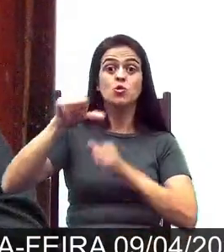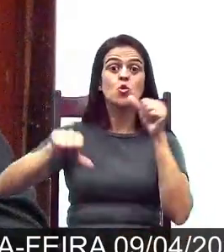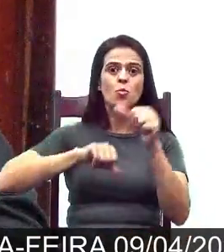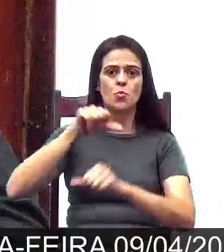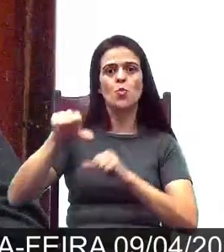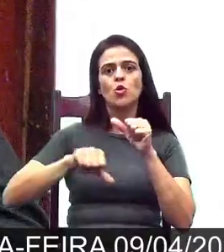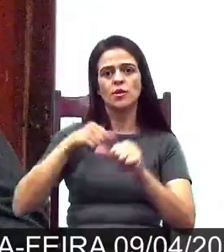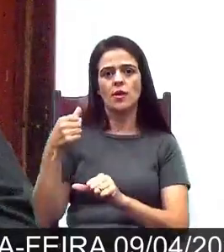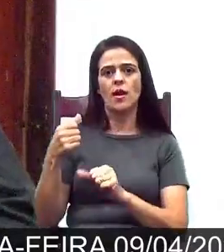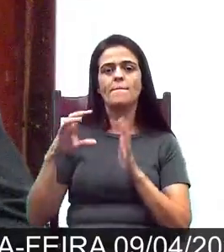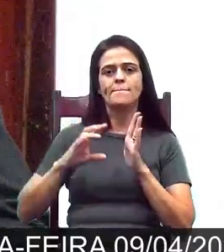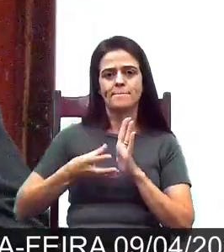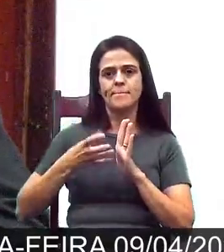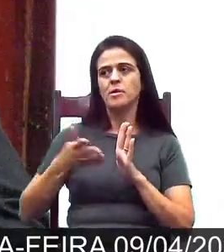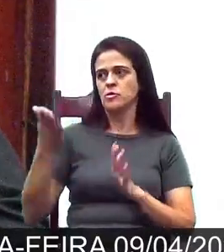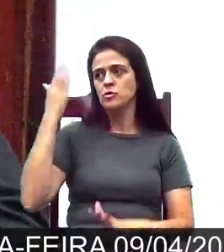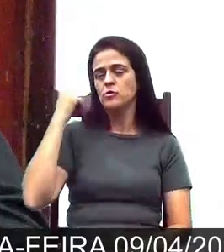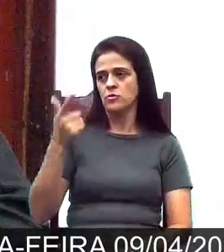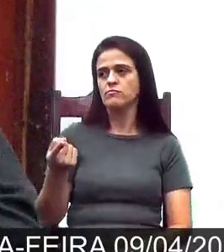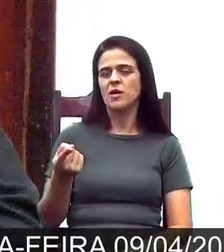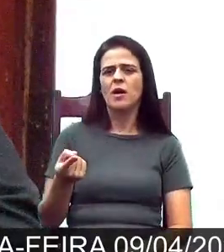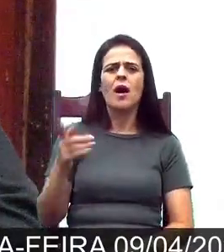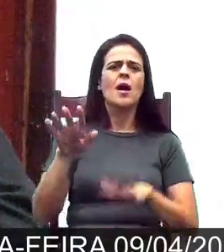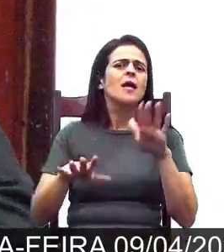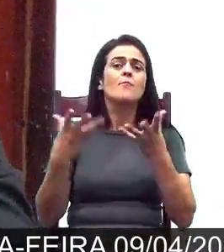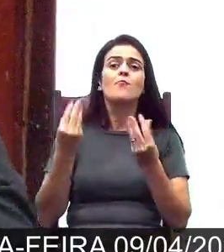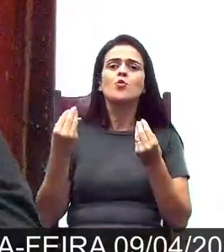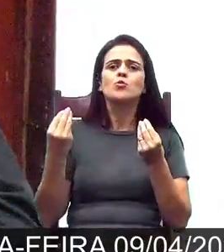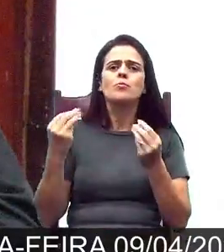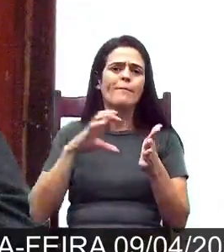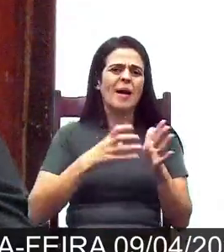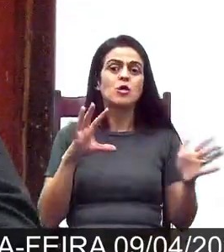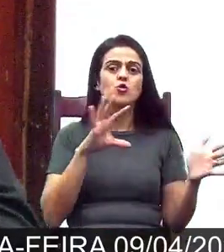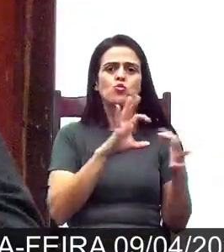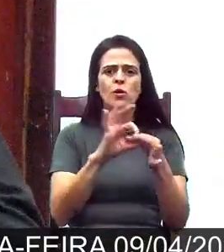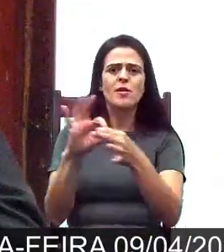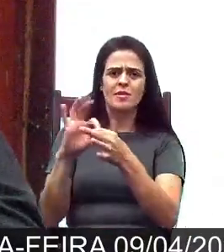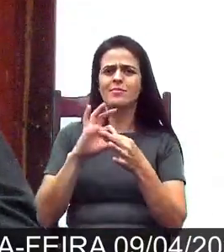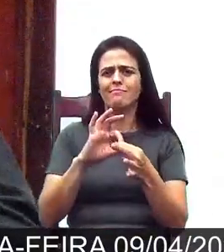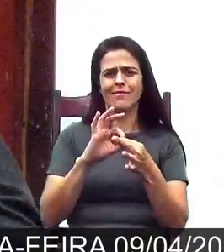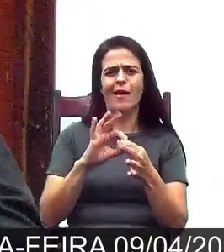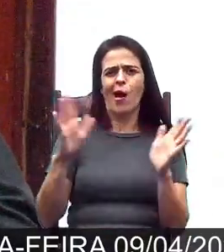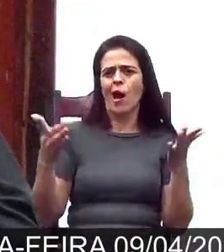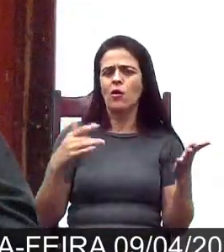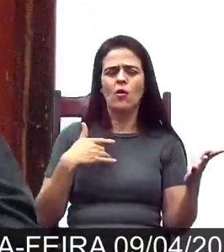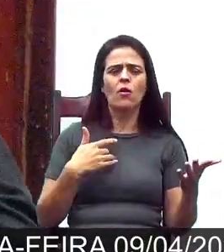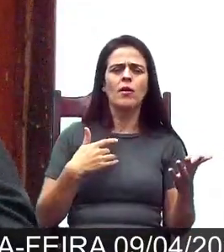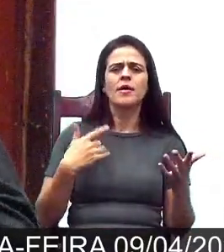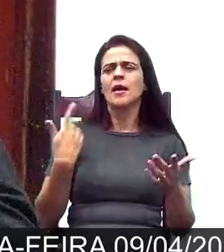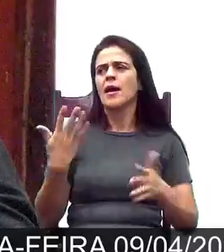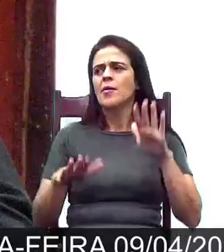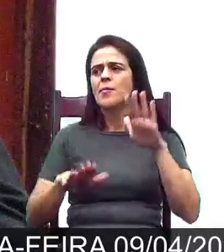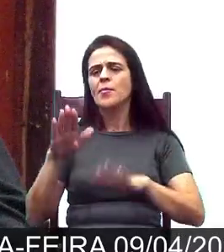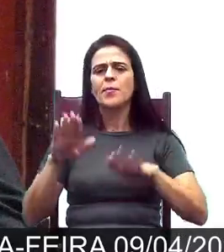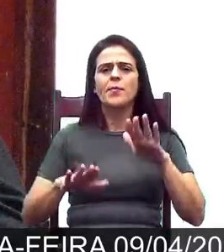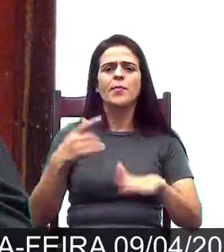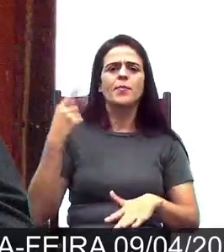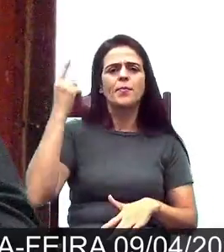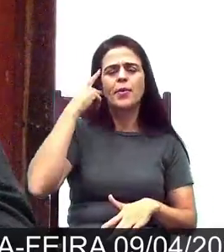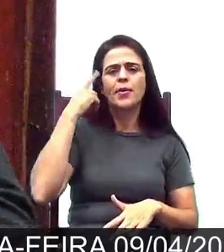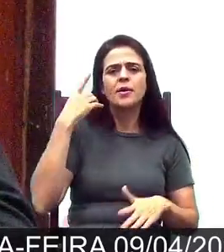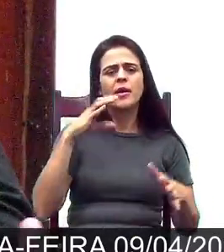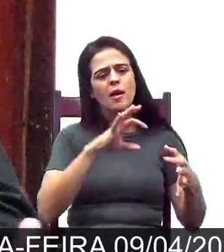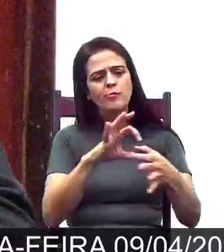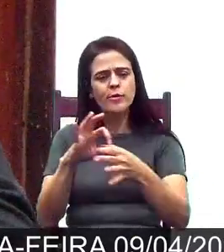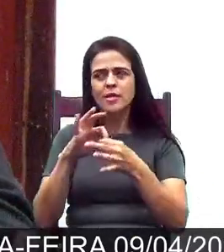mexida, né? E os partidos também fizeram fusão, né? Todos, né, se ajuntaram, porque não passaram na cláusula de barreira,